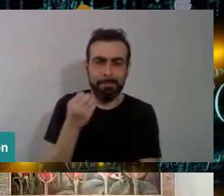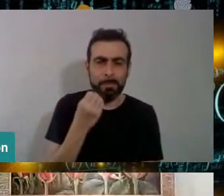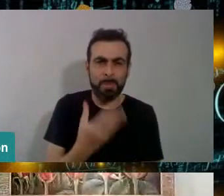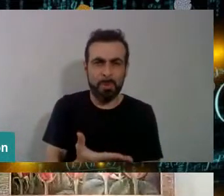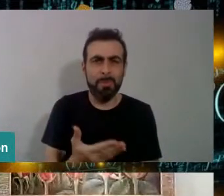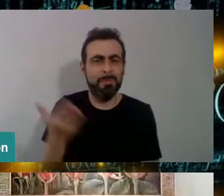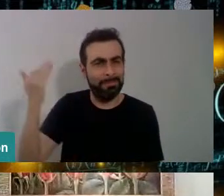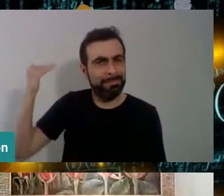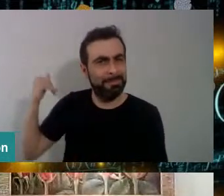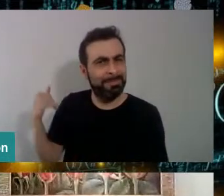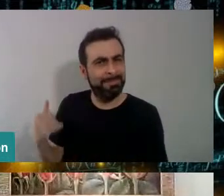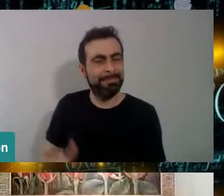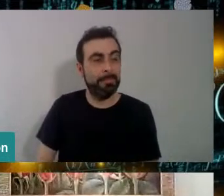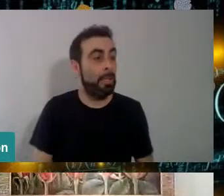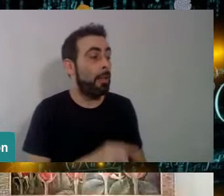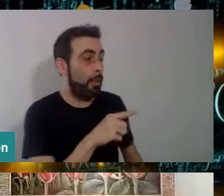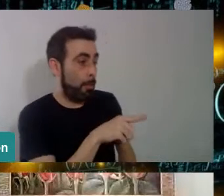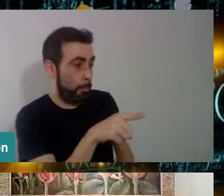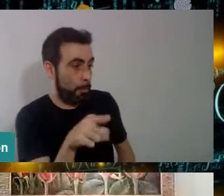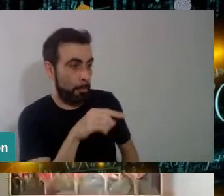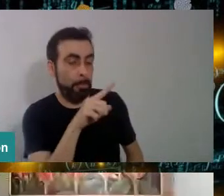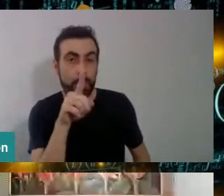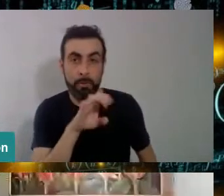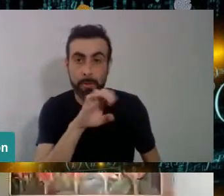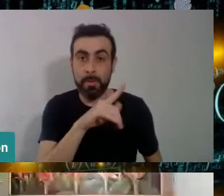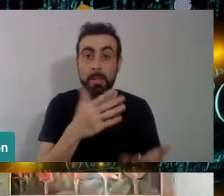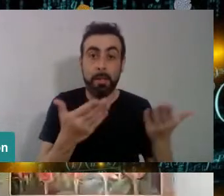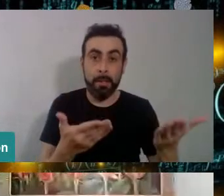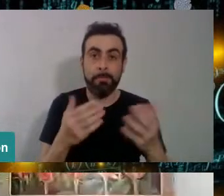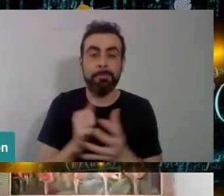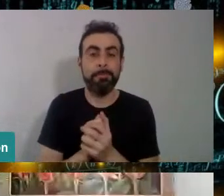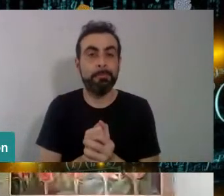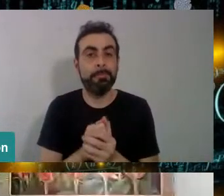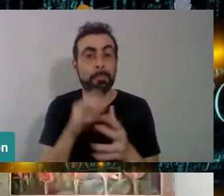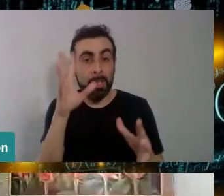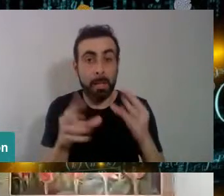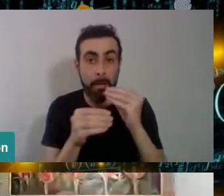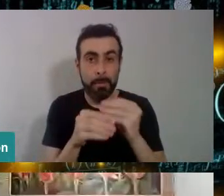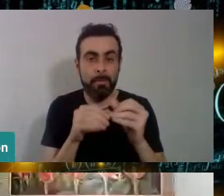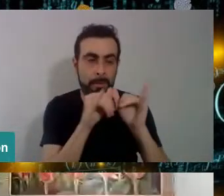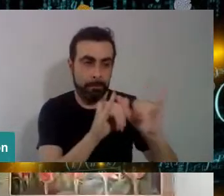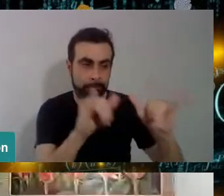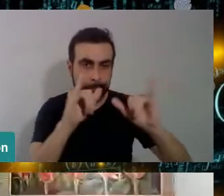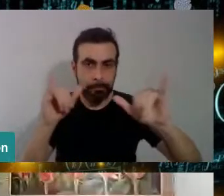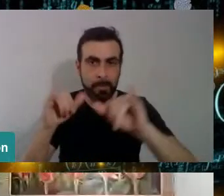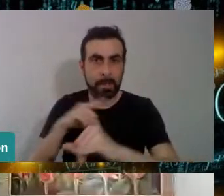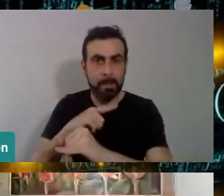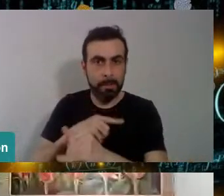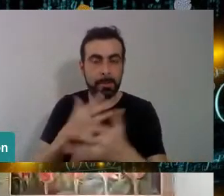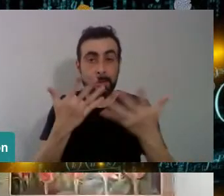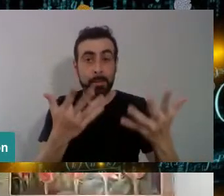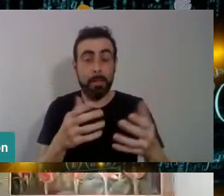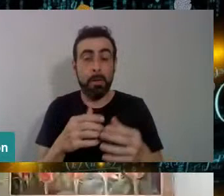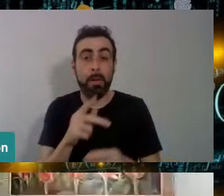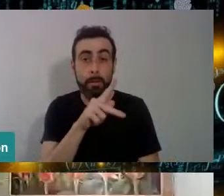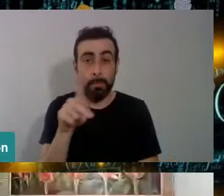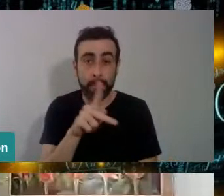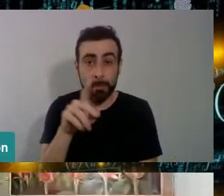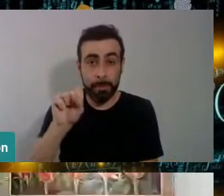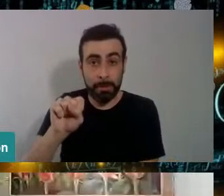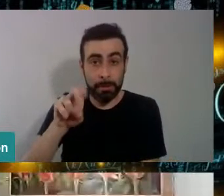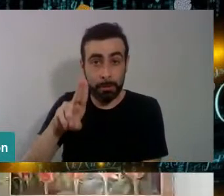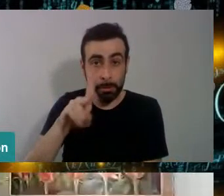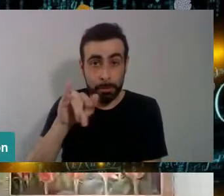professor Zé Carlos. Oi, Nelson. É, só para avisar aí que a professora Suzy, ela está assistindo a